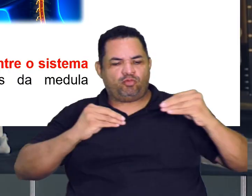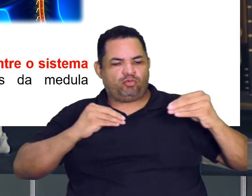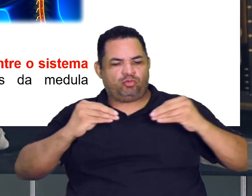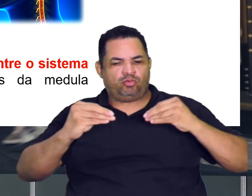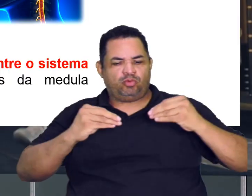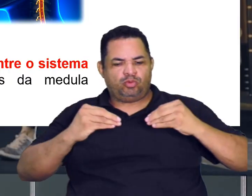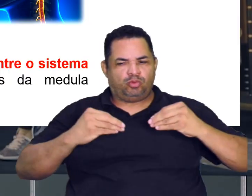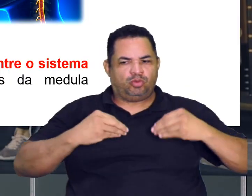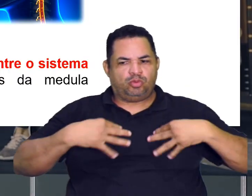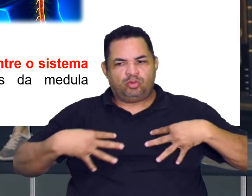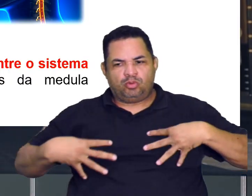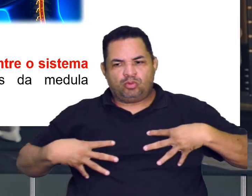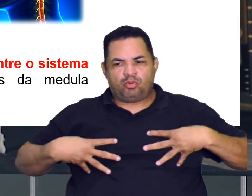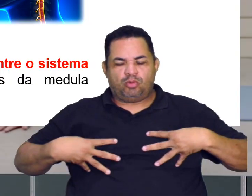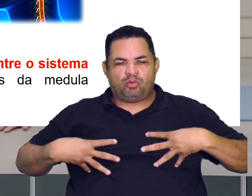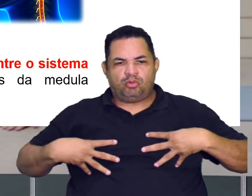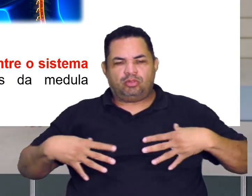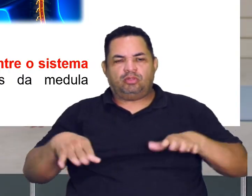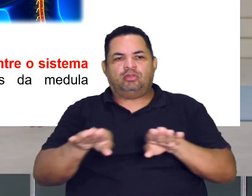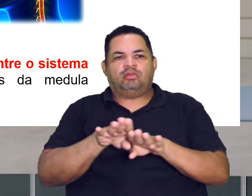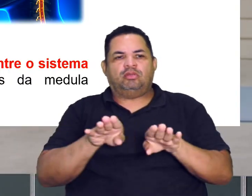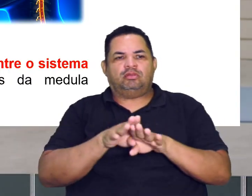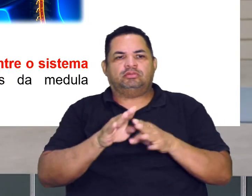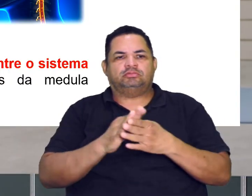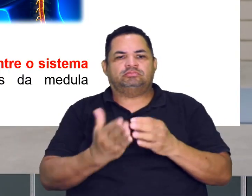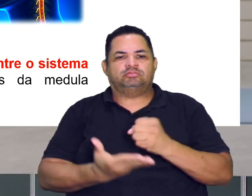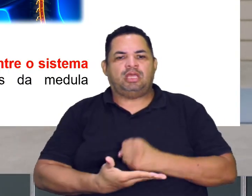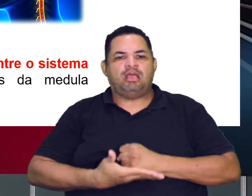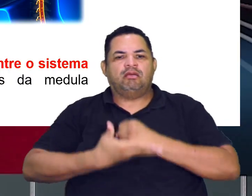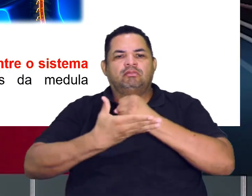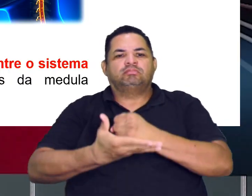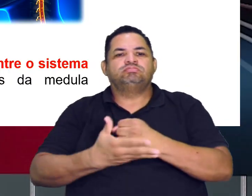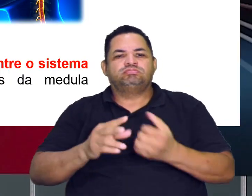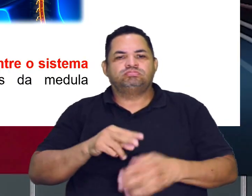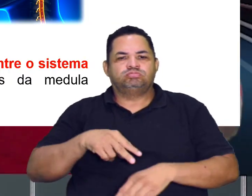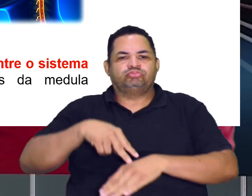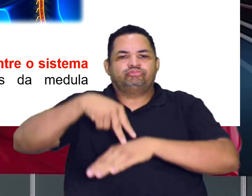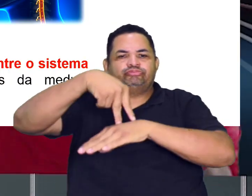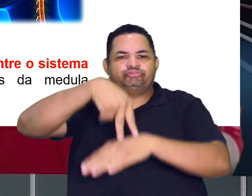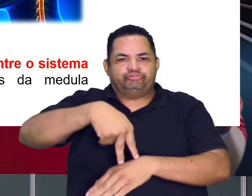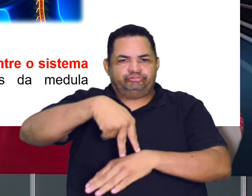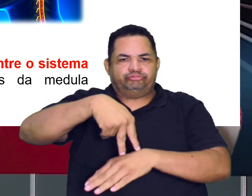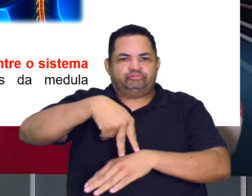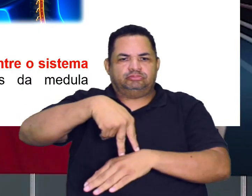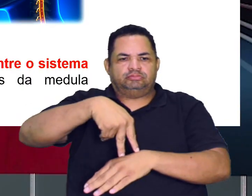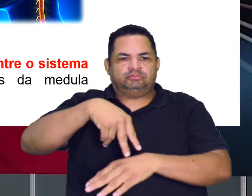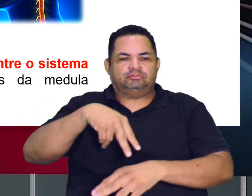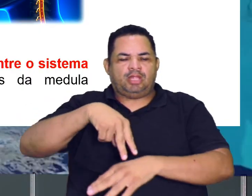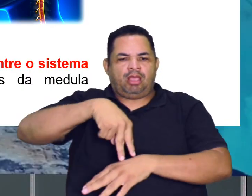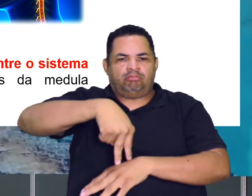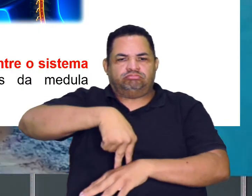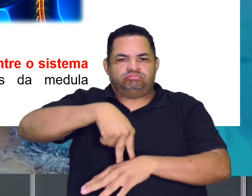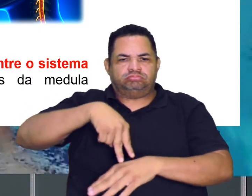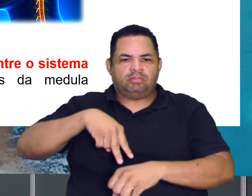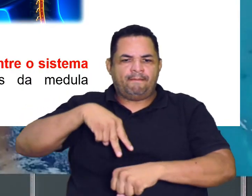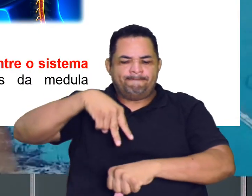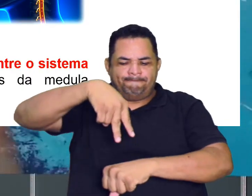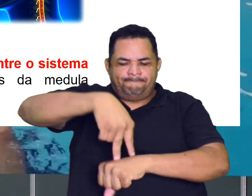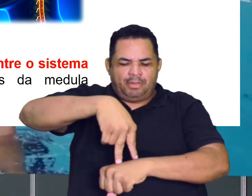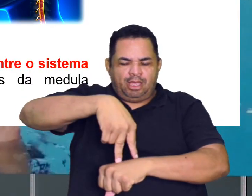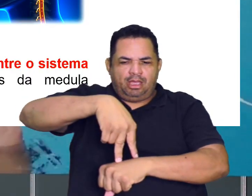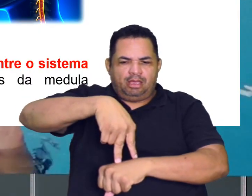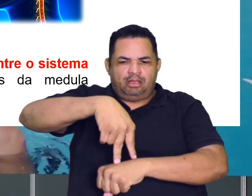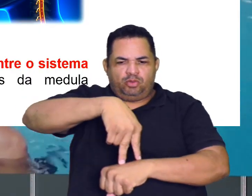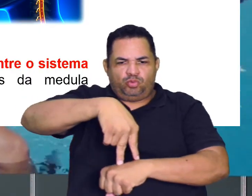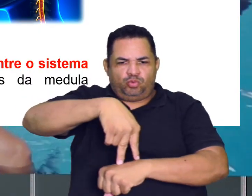do nosso tronco, ela também é responsável pela sustentação da nossa posição aí de bípede, né? Nós apoiamos aí